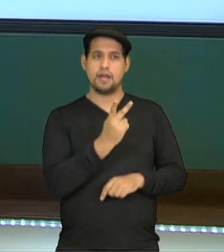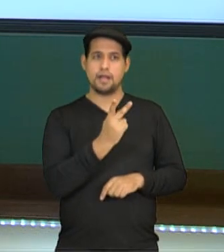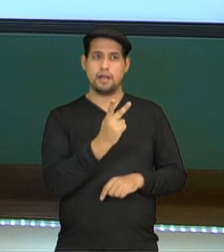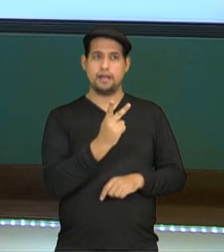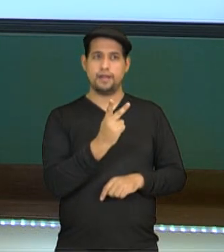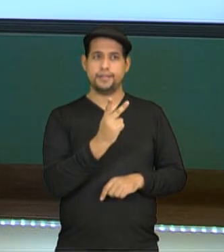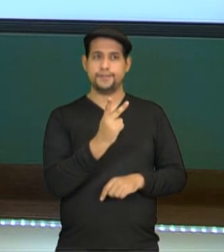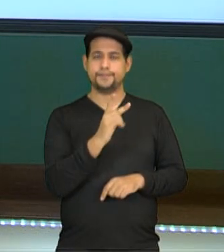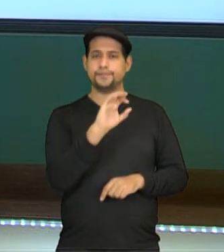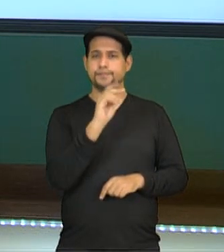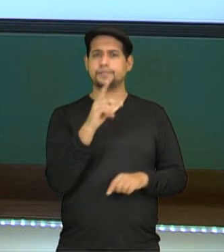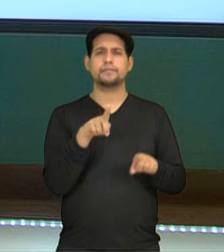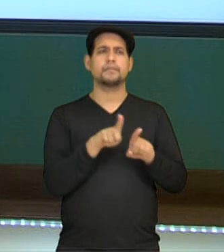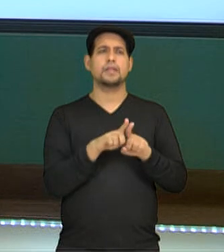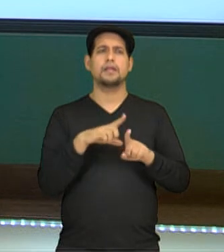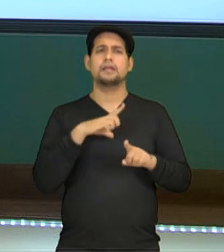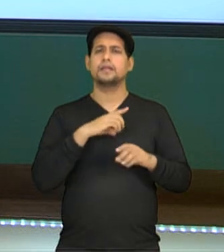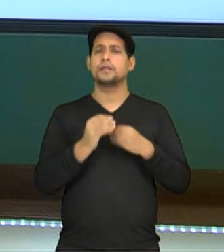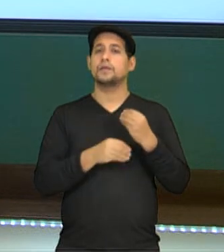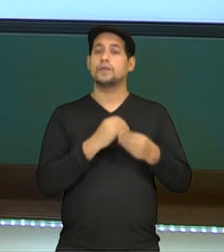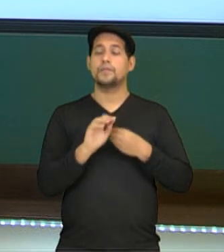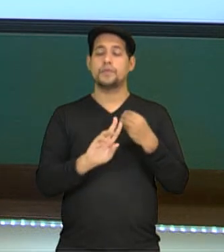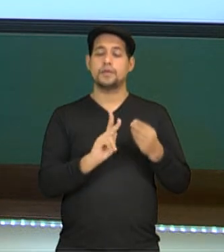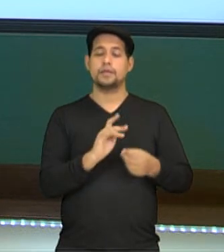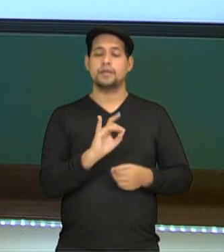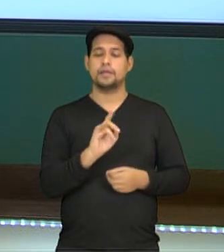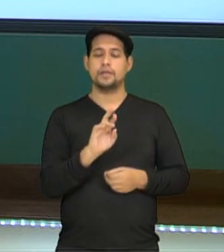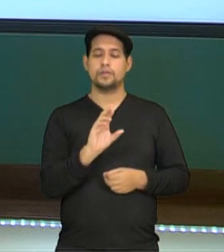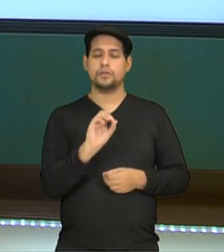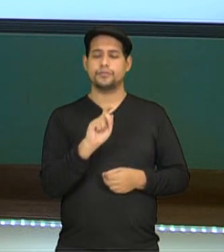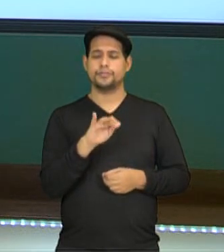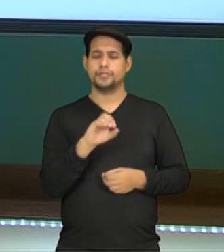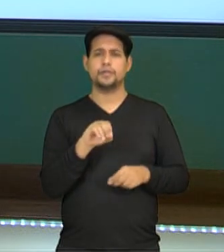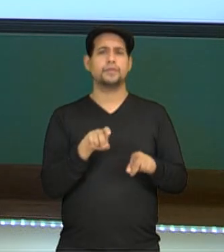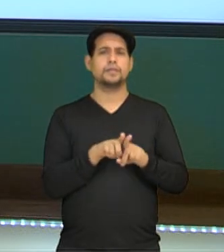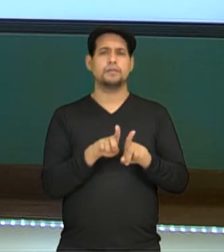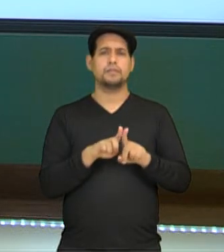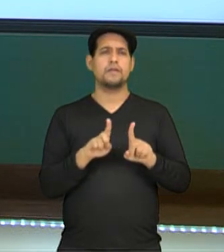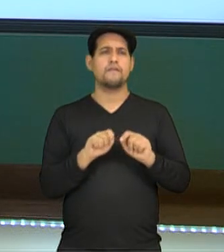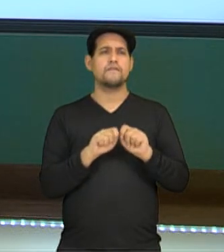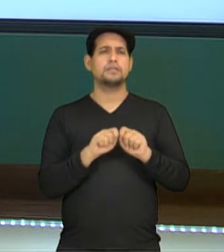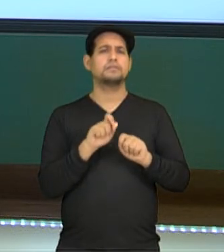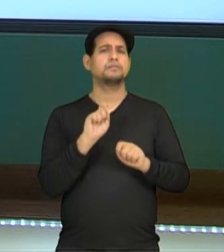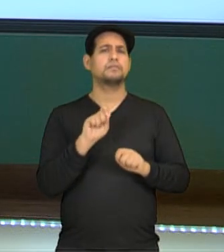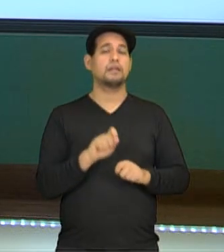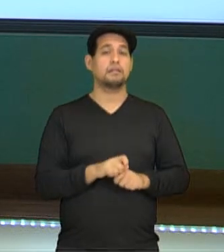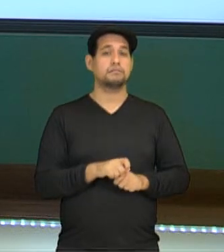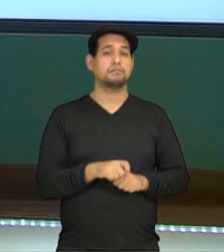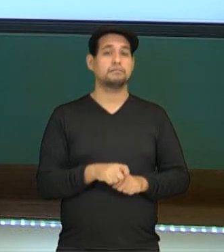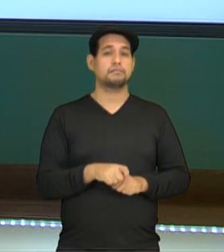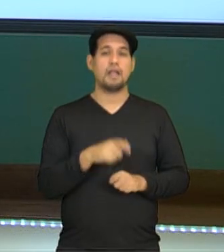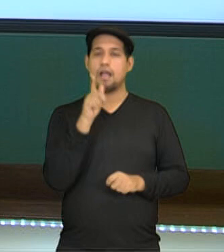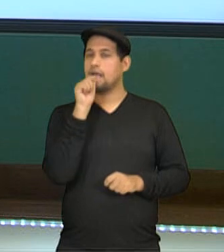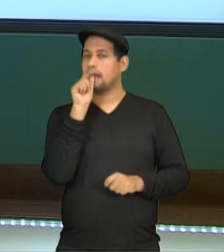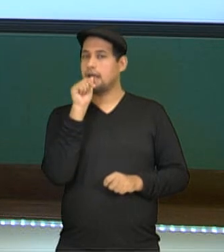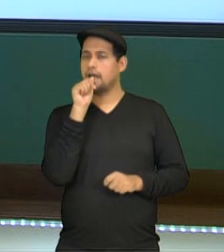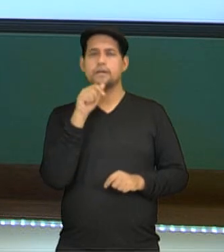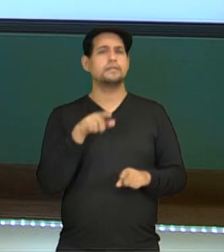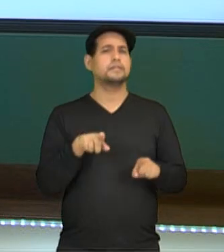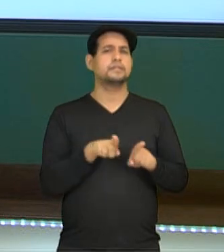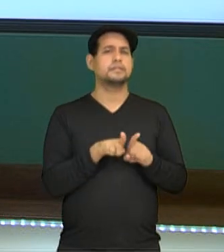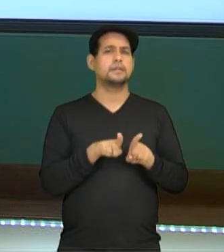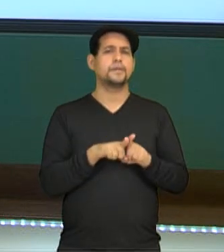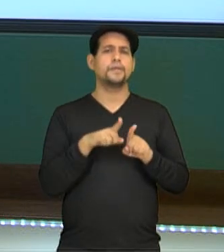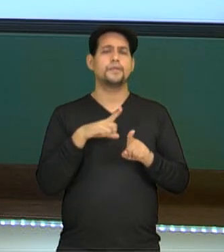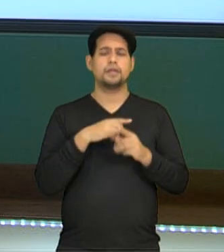OH reagindo com esse hidrogênio do outro ácido carboxílico, formando, portanto, a água e o que